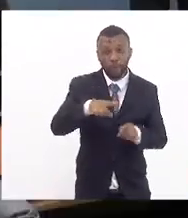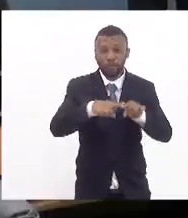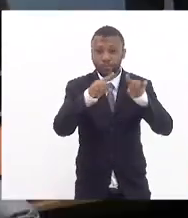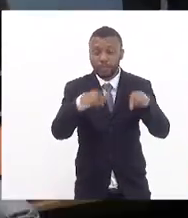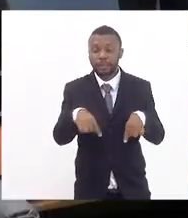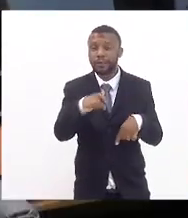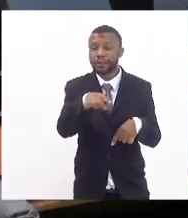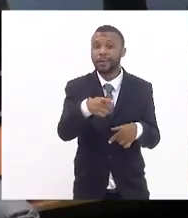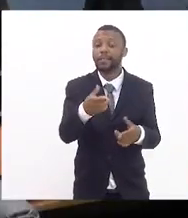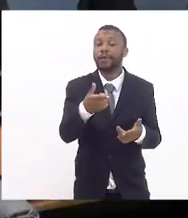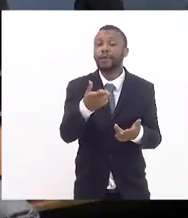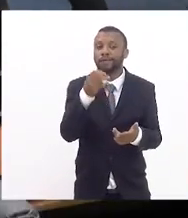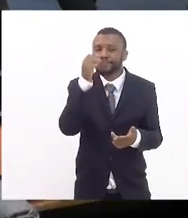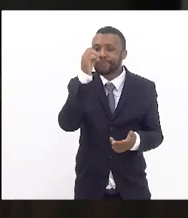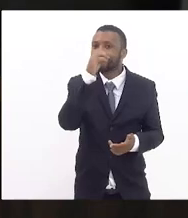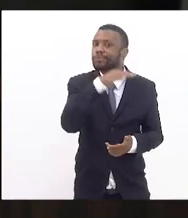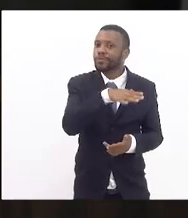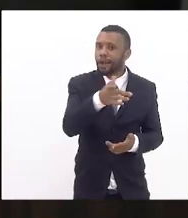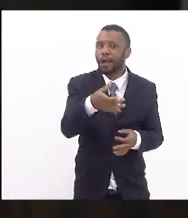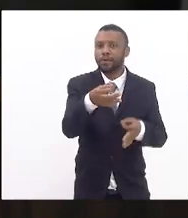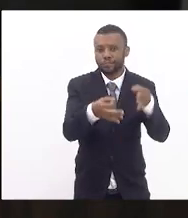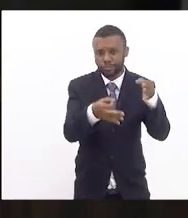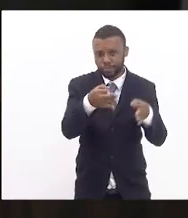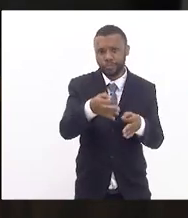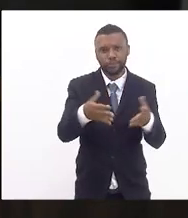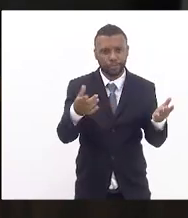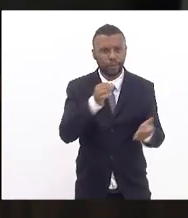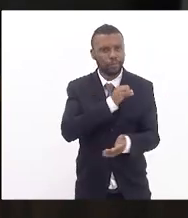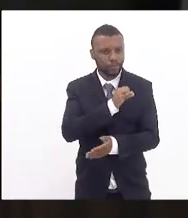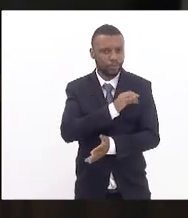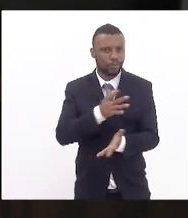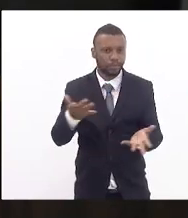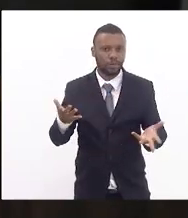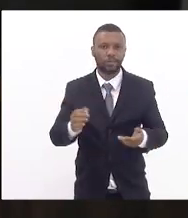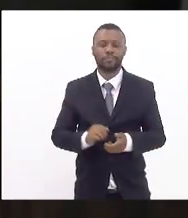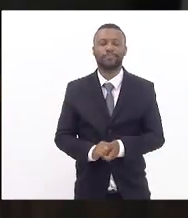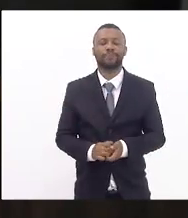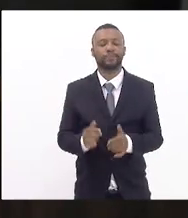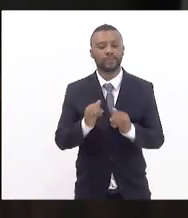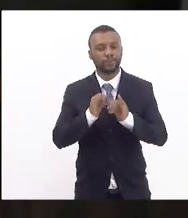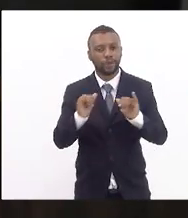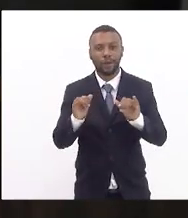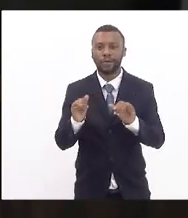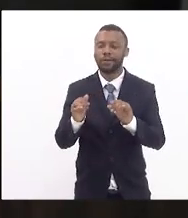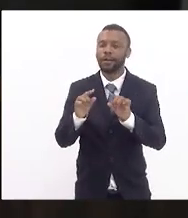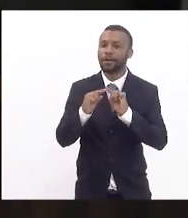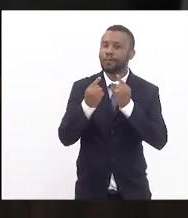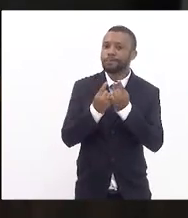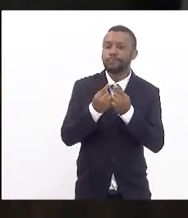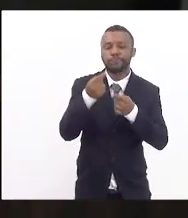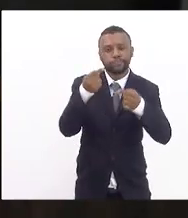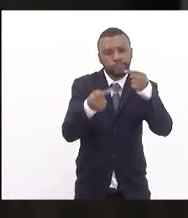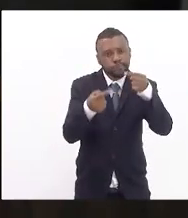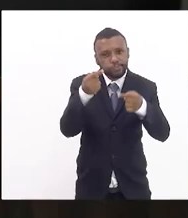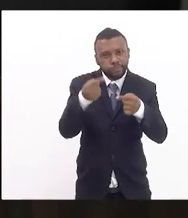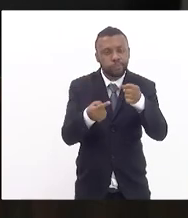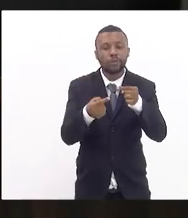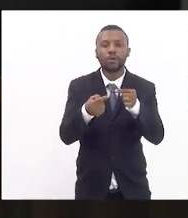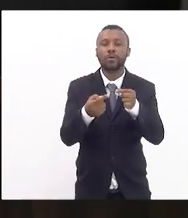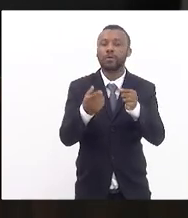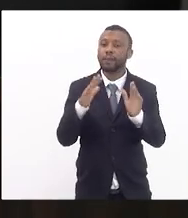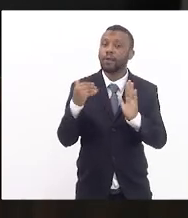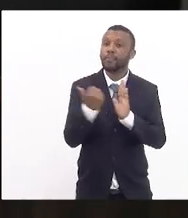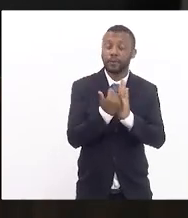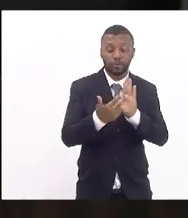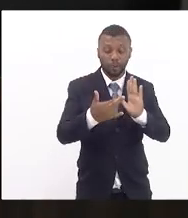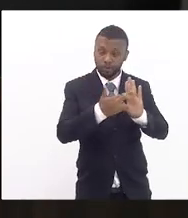presidente. Registrado está. Anuncio, incluído na ordem do dia, de acordo com o parágrafo 1º do artigo 47, do regimento interno em